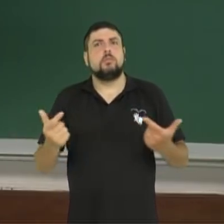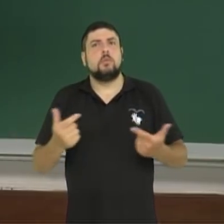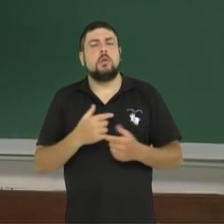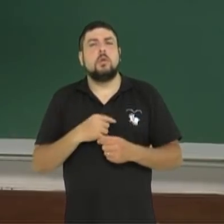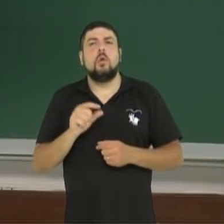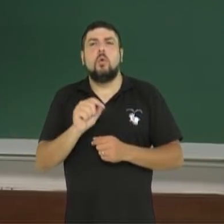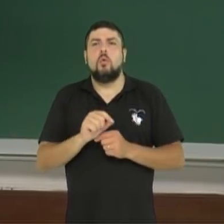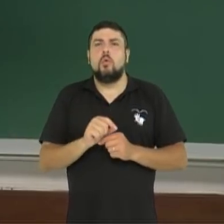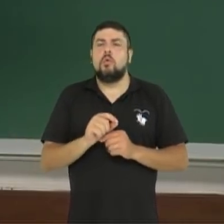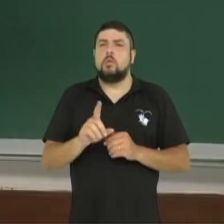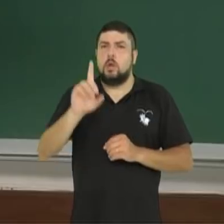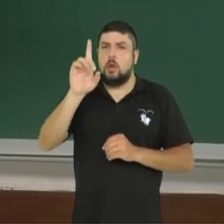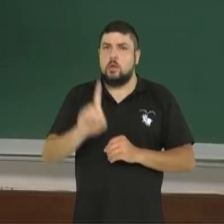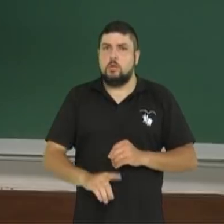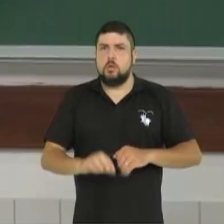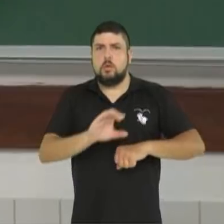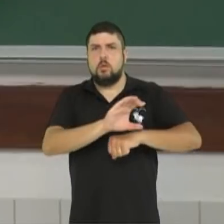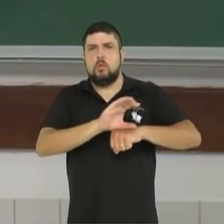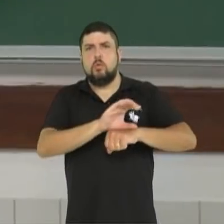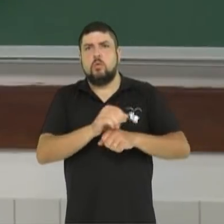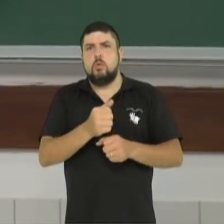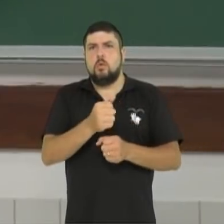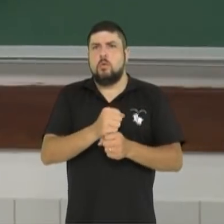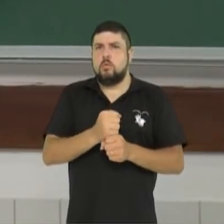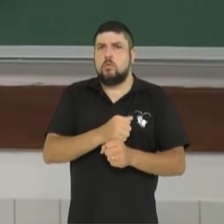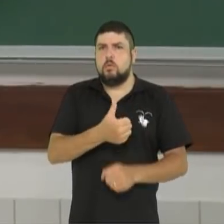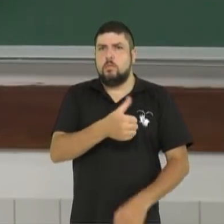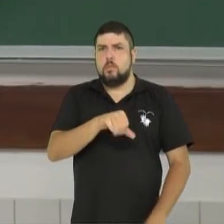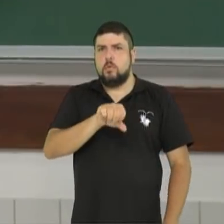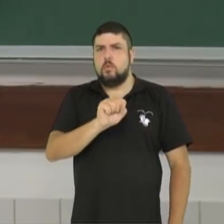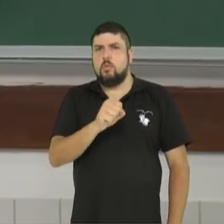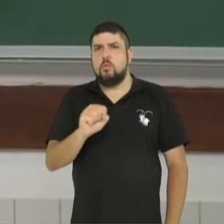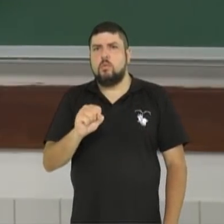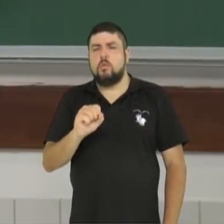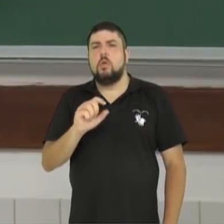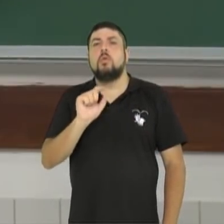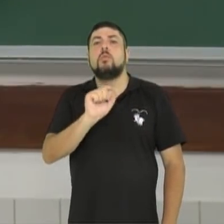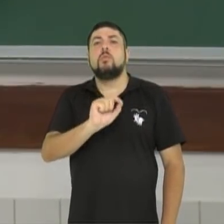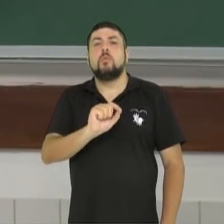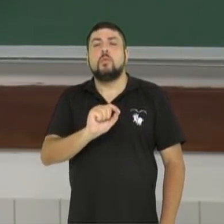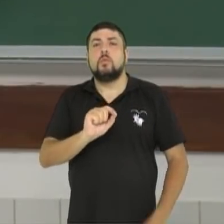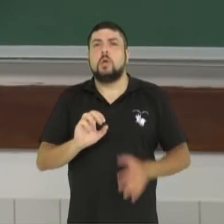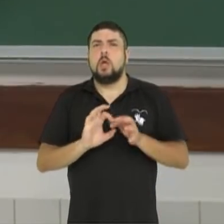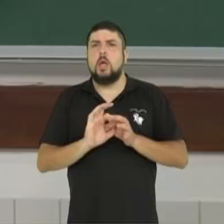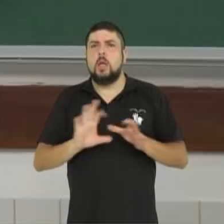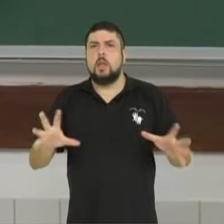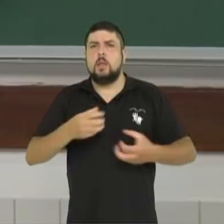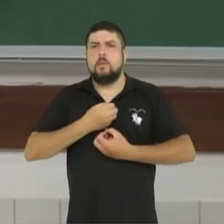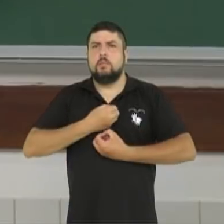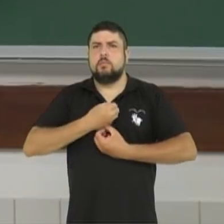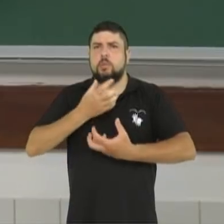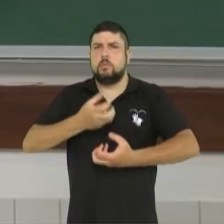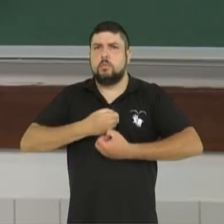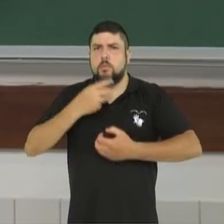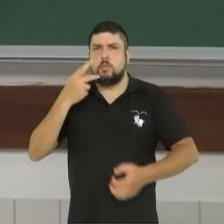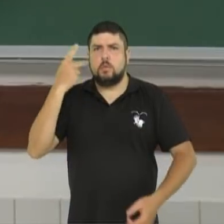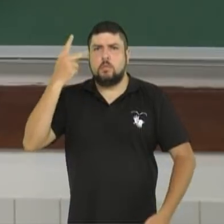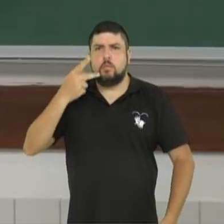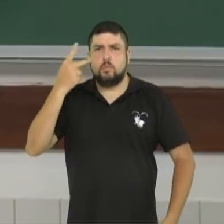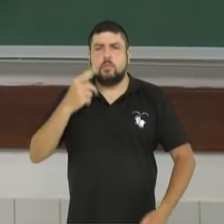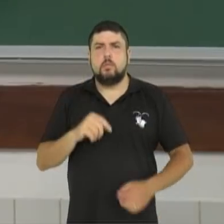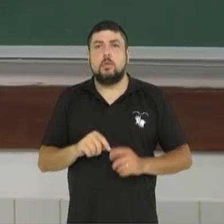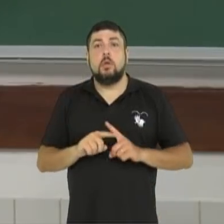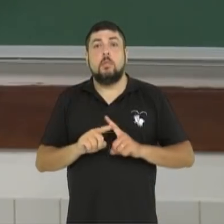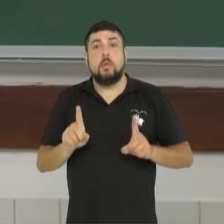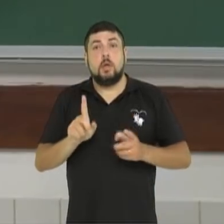de 88, que é o direito à livre manifestação do pensamento, né? A liberdade de expressão. Mas, infelizmente, ainda a